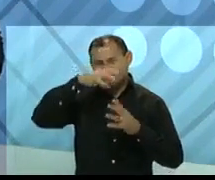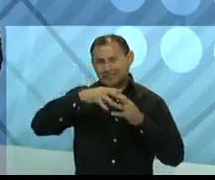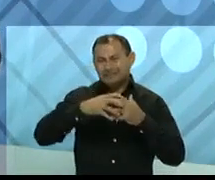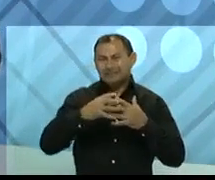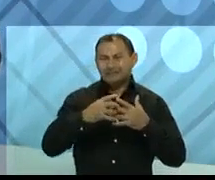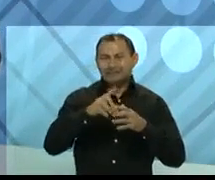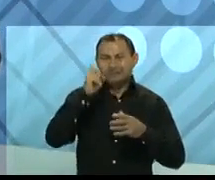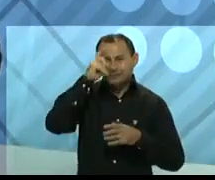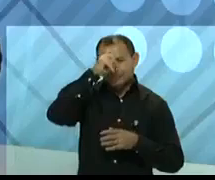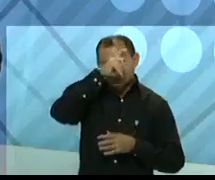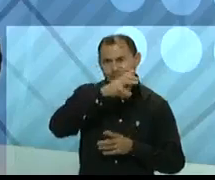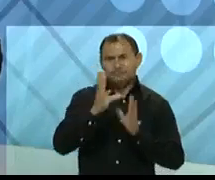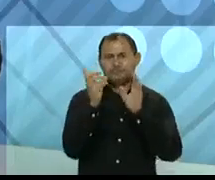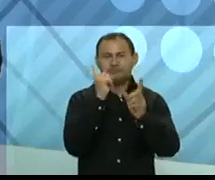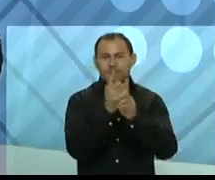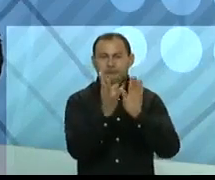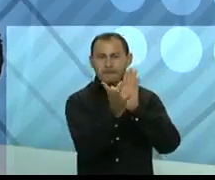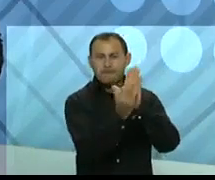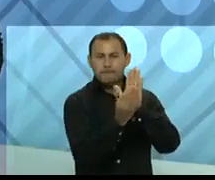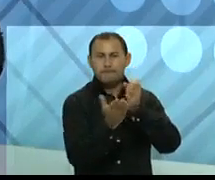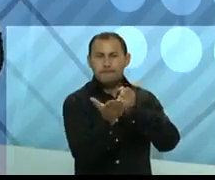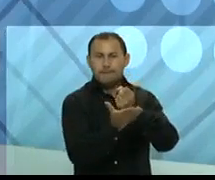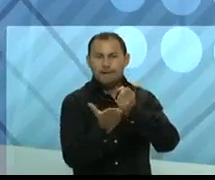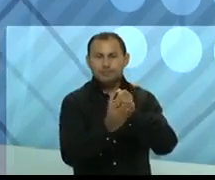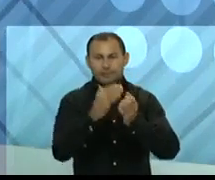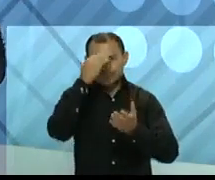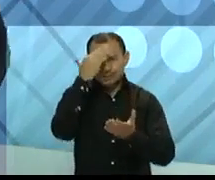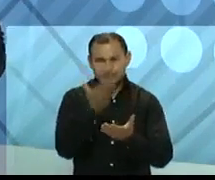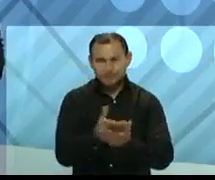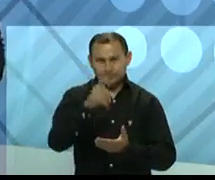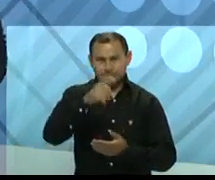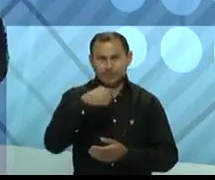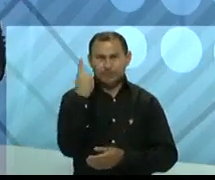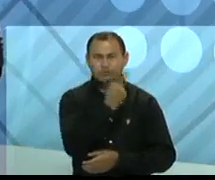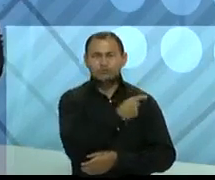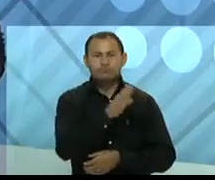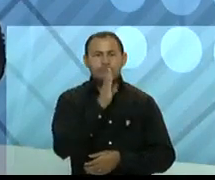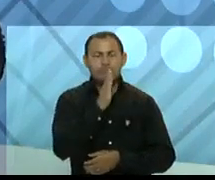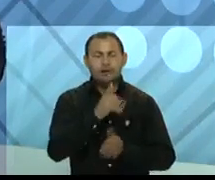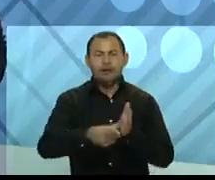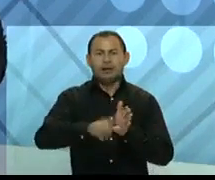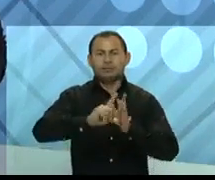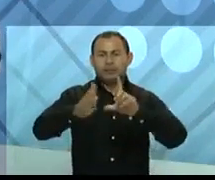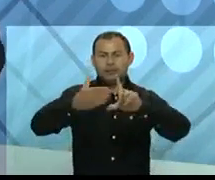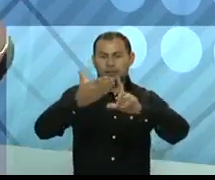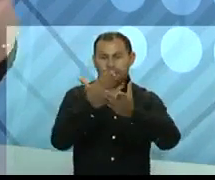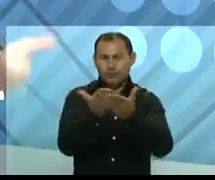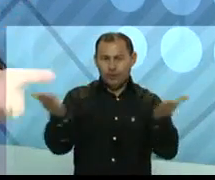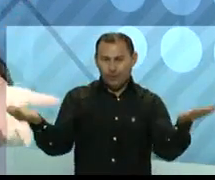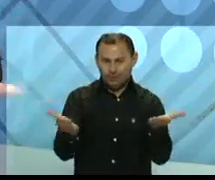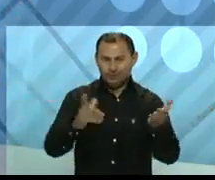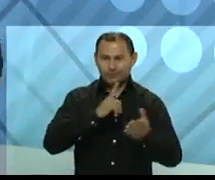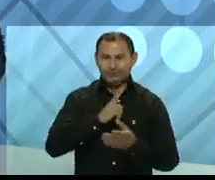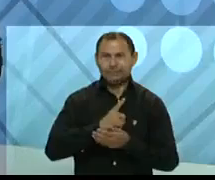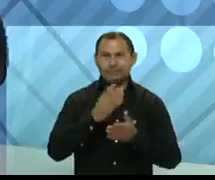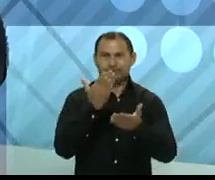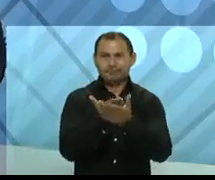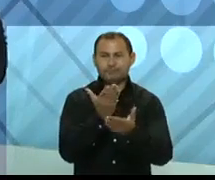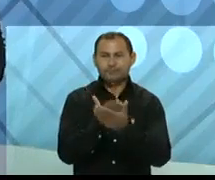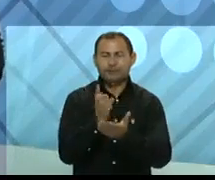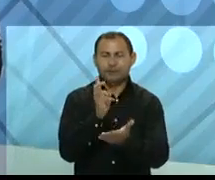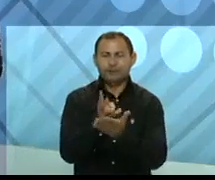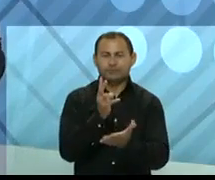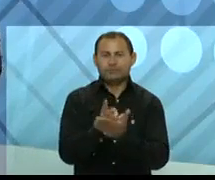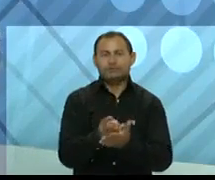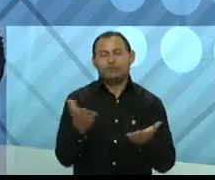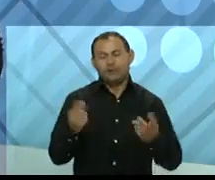encontra dificuldade nesses conteúdos básicos, que eu acredito que sejam os nossos conhecimentos prévios da aula de hoje, nós temos aí os nossos estudos